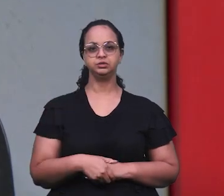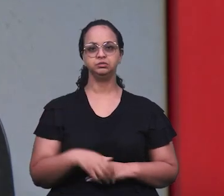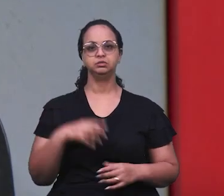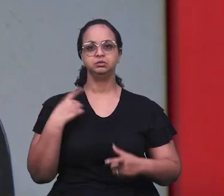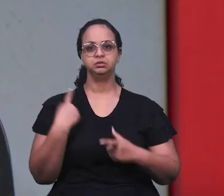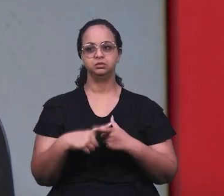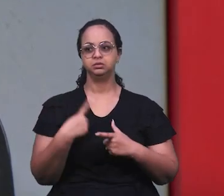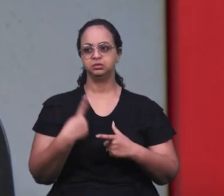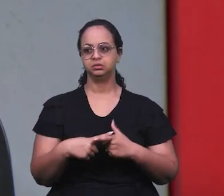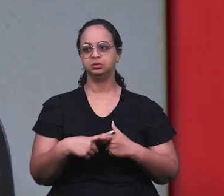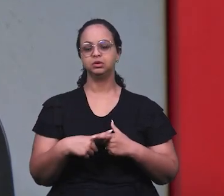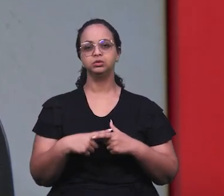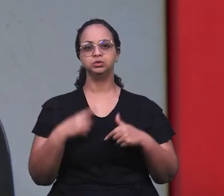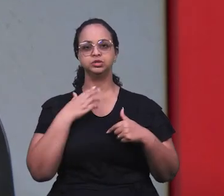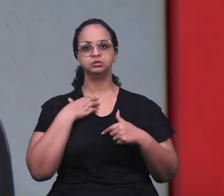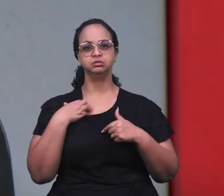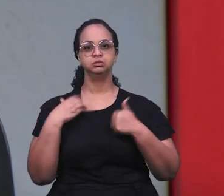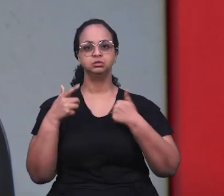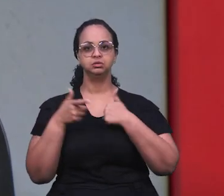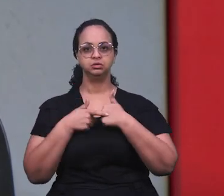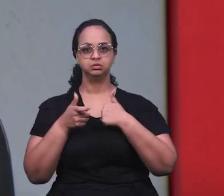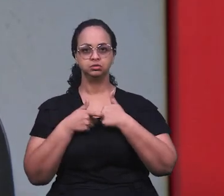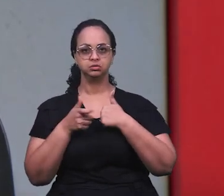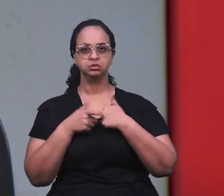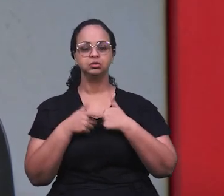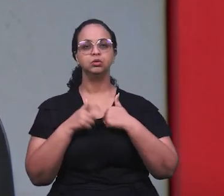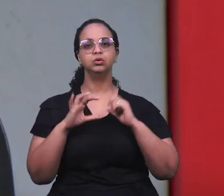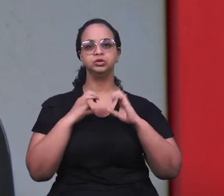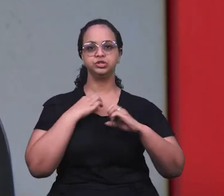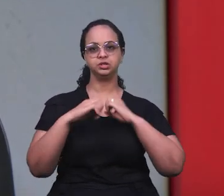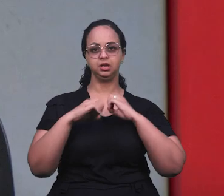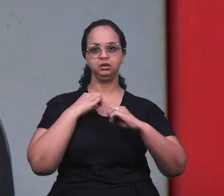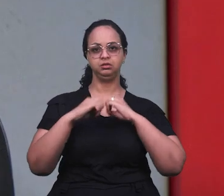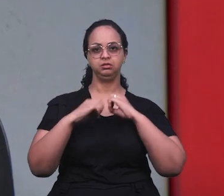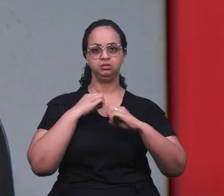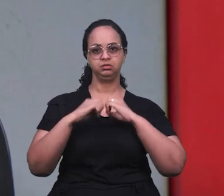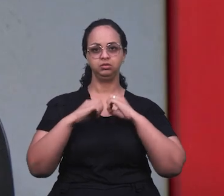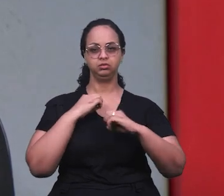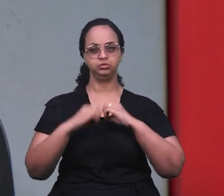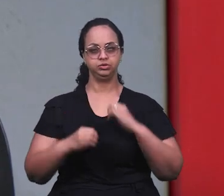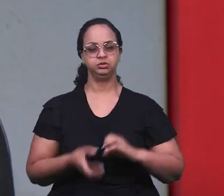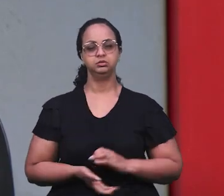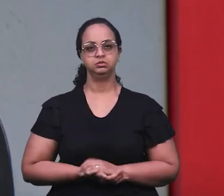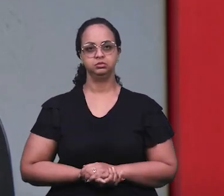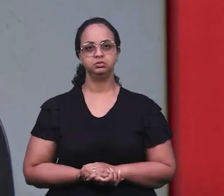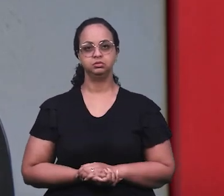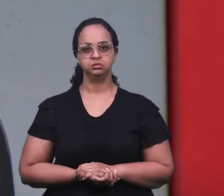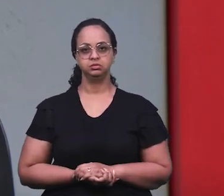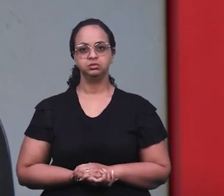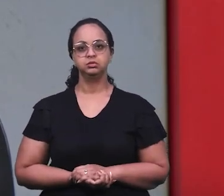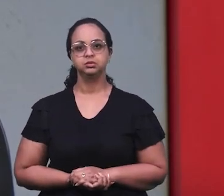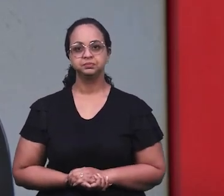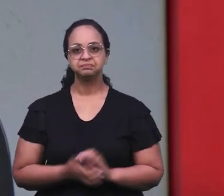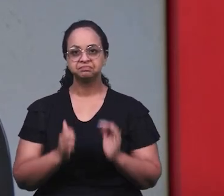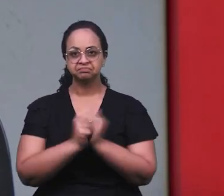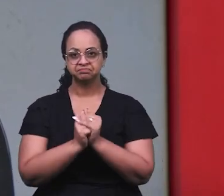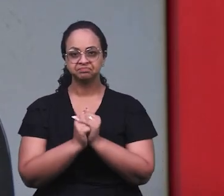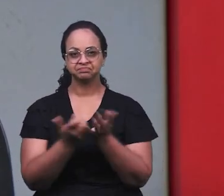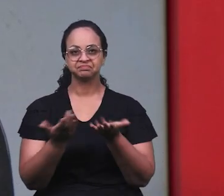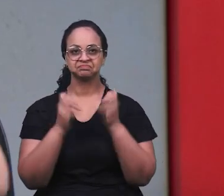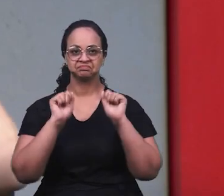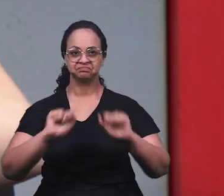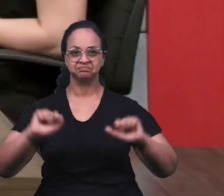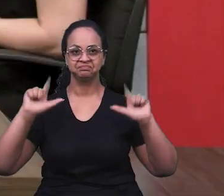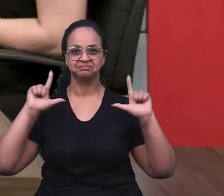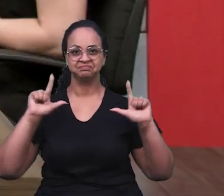experiência. Teve um culto, né, de formação, de oficina, manda pra gente compartilhar com todos aqui no nosso programa. Amém? Então vamos